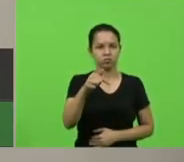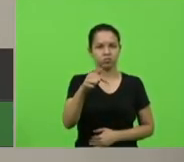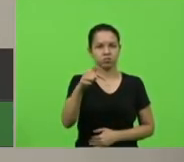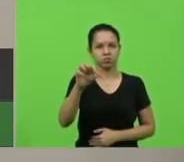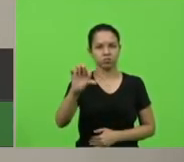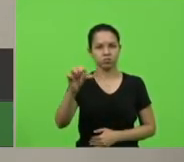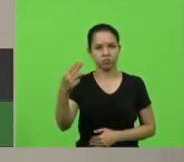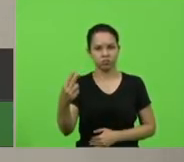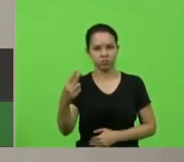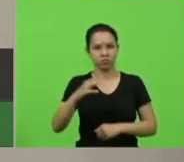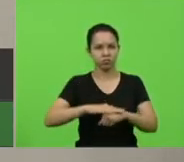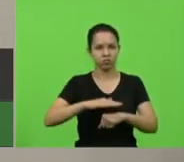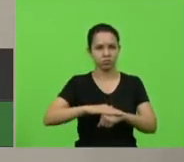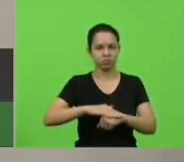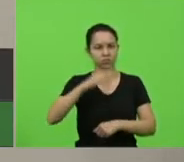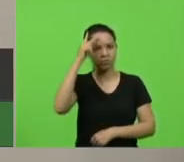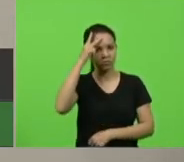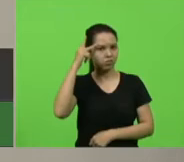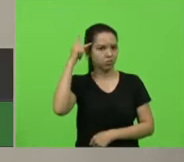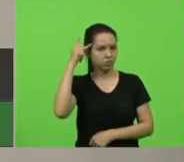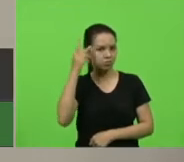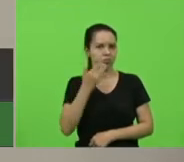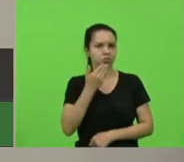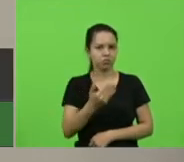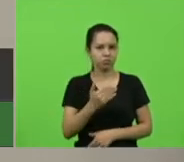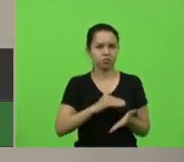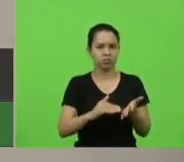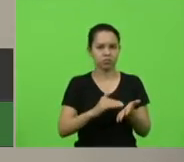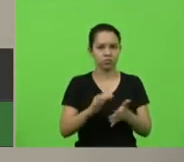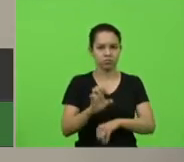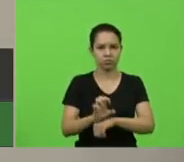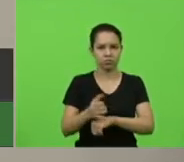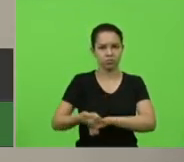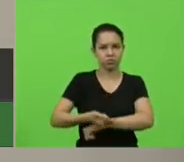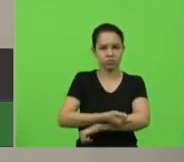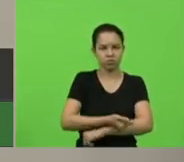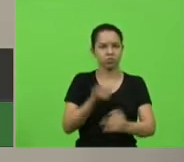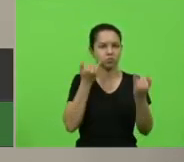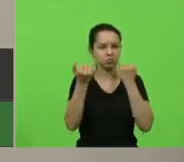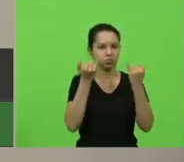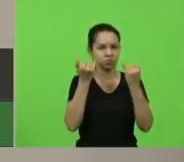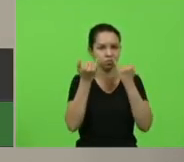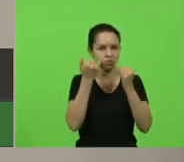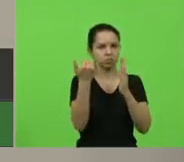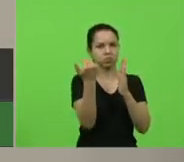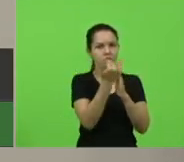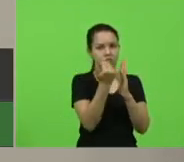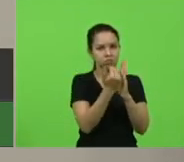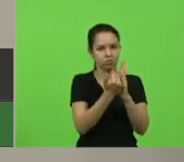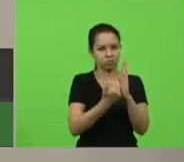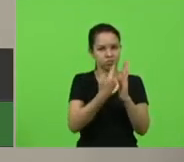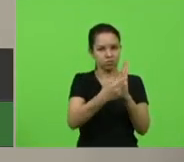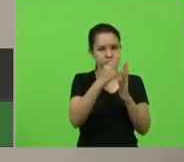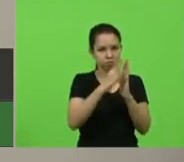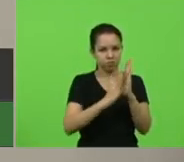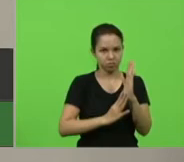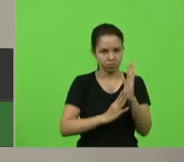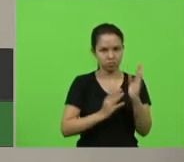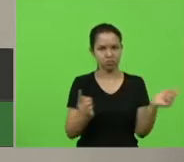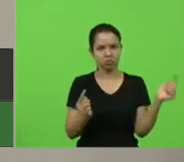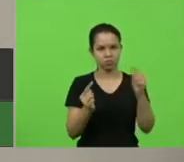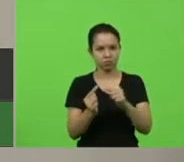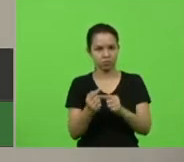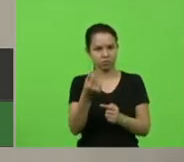autor deputada Paulinha, solicitando ao secretário de Estado da Infraestrutura informações acerca de cronograma referente aos investimentos que